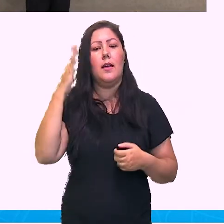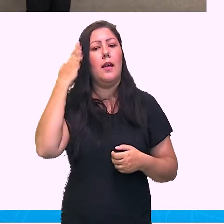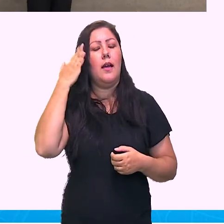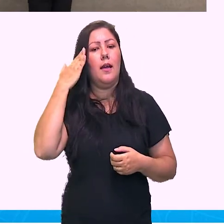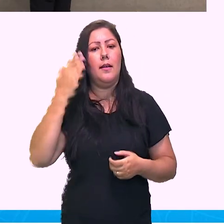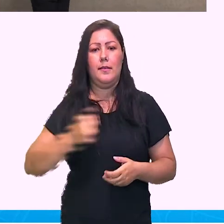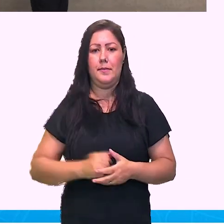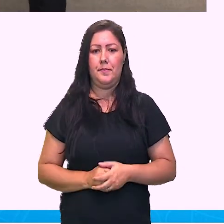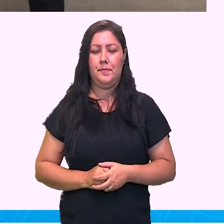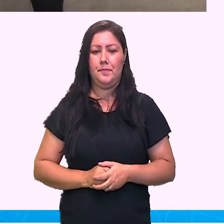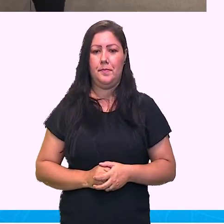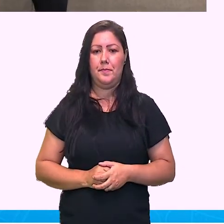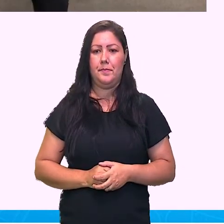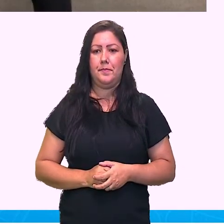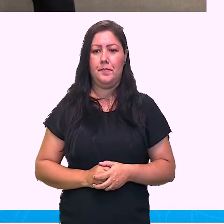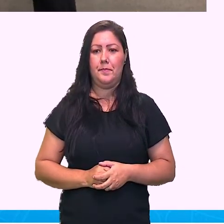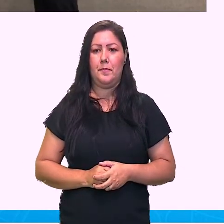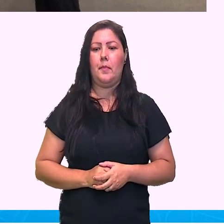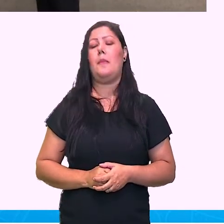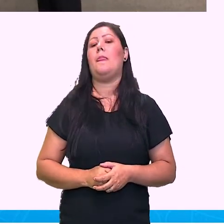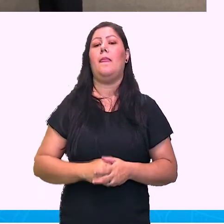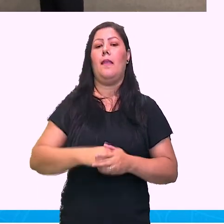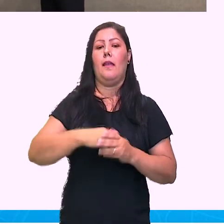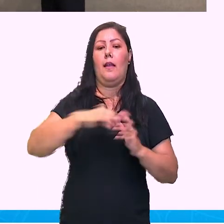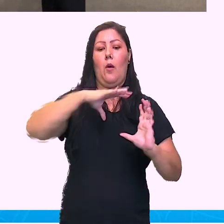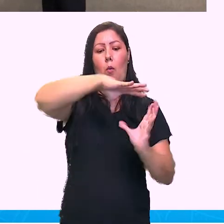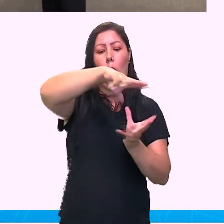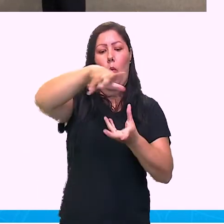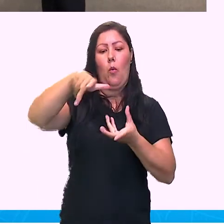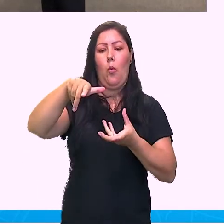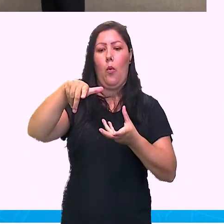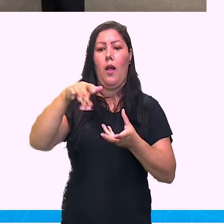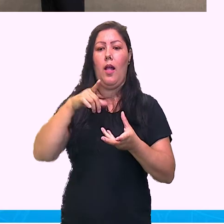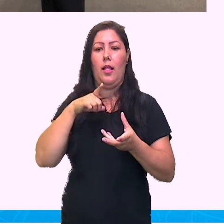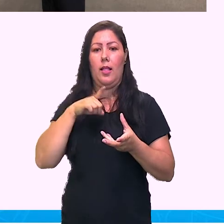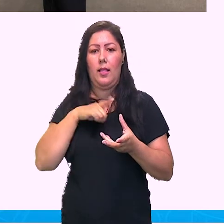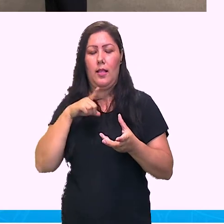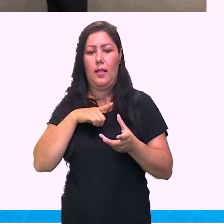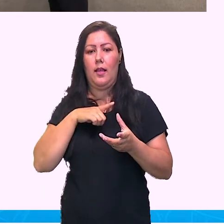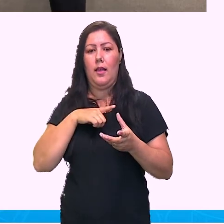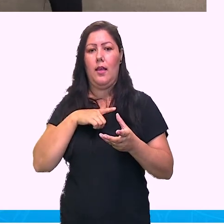principal paralelo à linha do Equador.